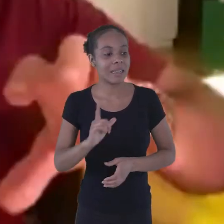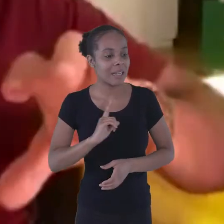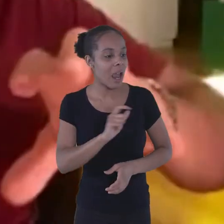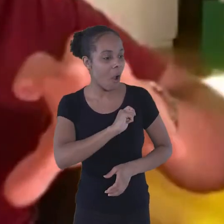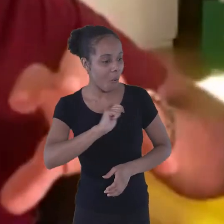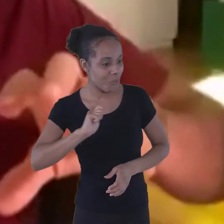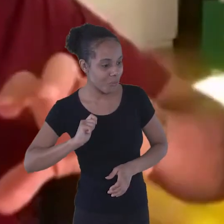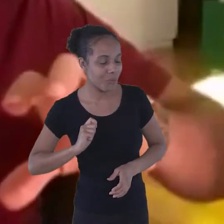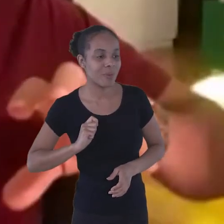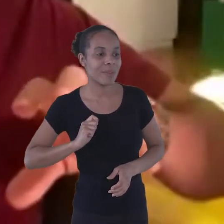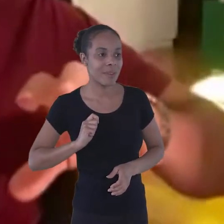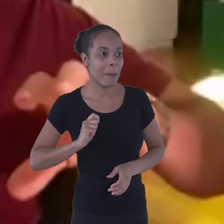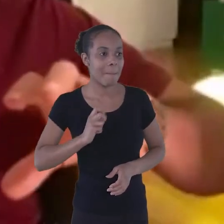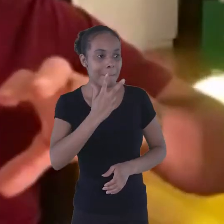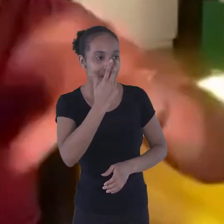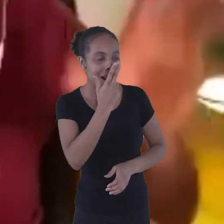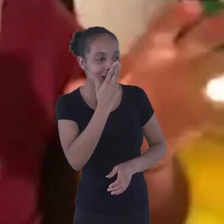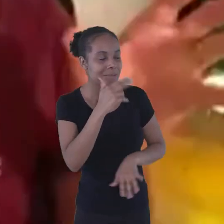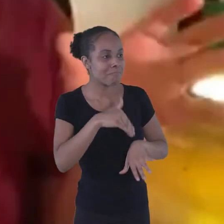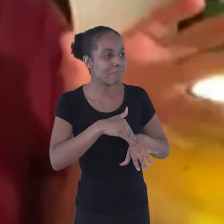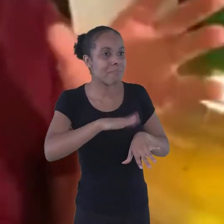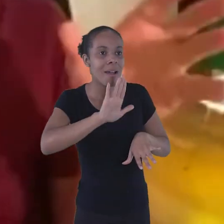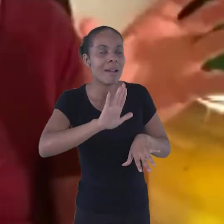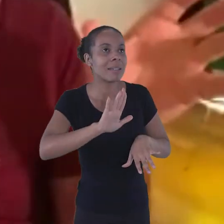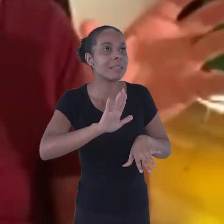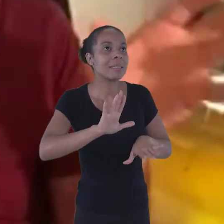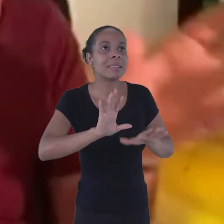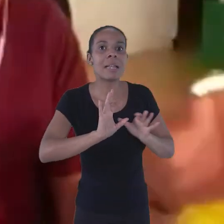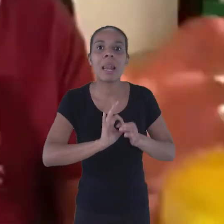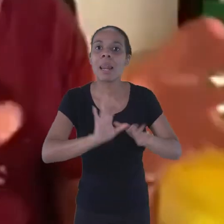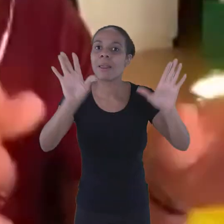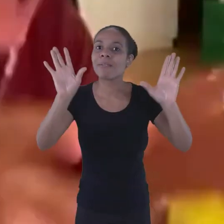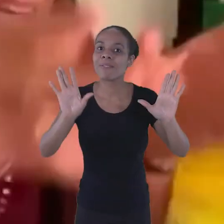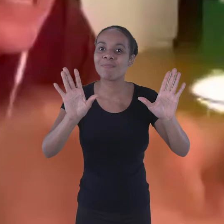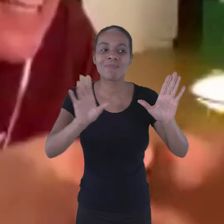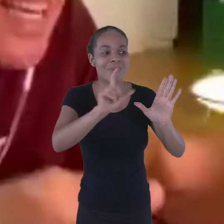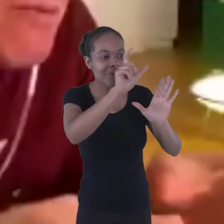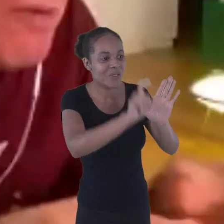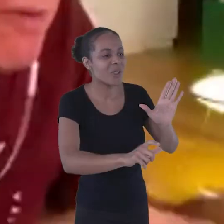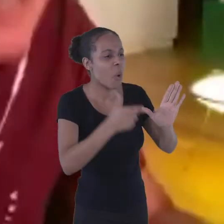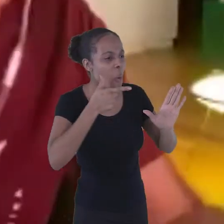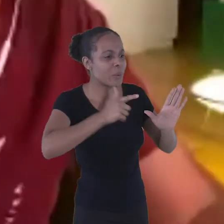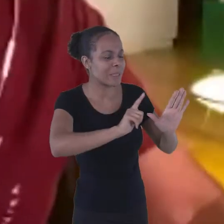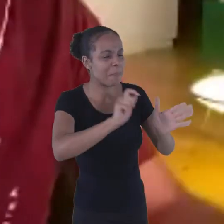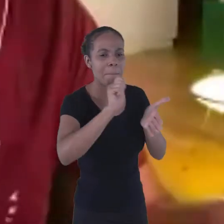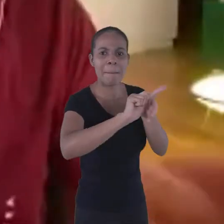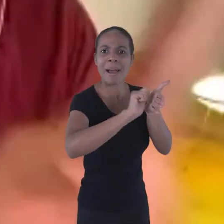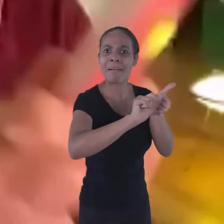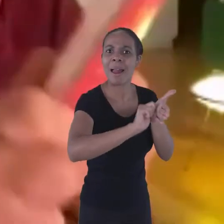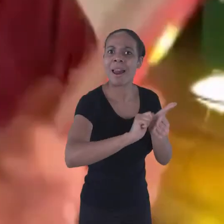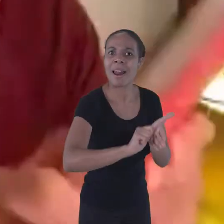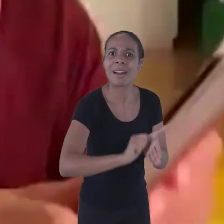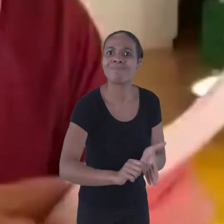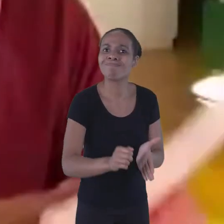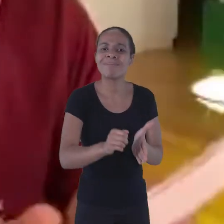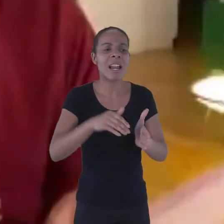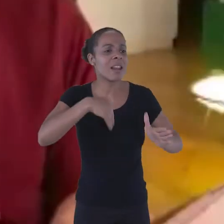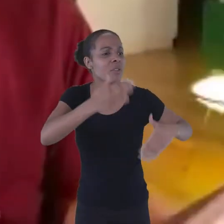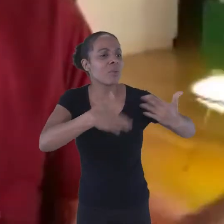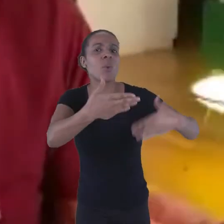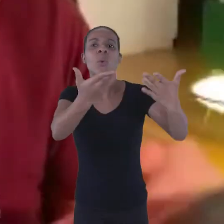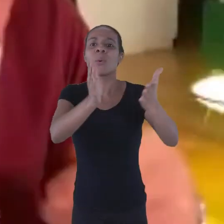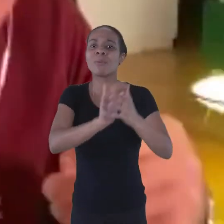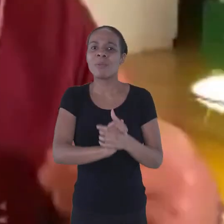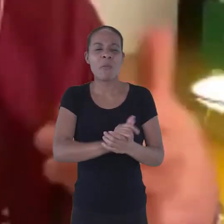mais, vamos dizer assim, livre que você faz, porque você faz aquilo, o que você quer,